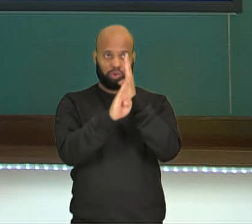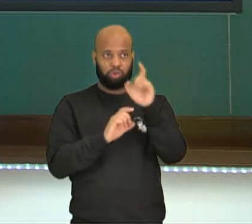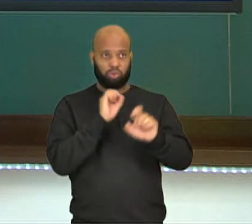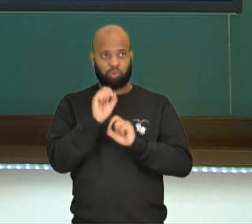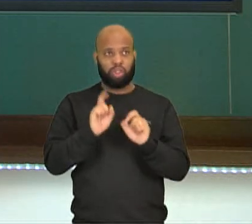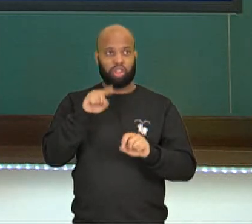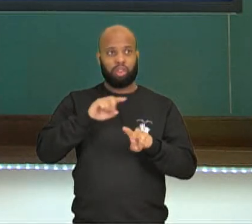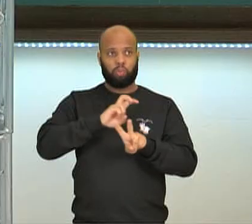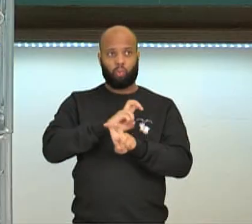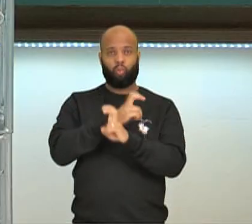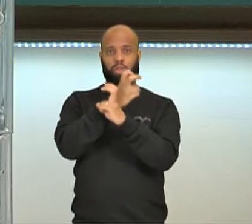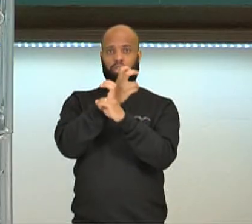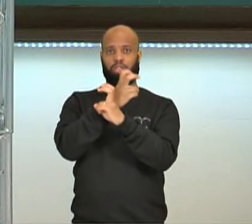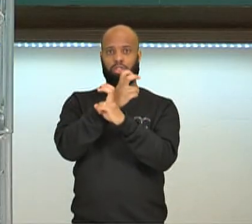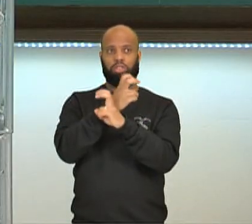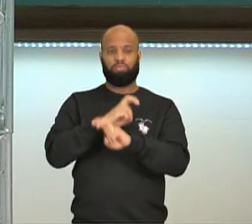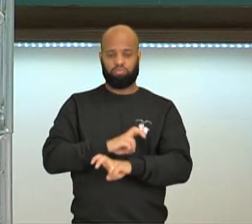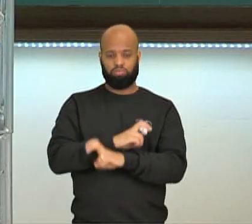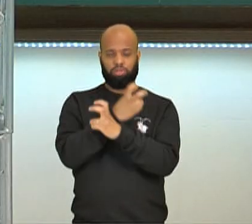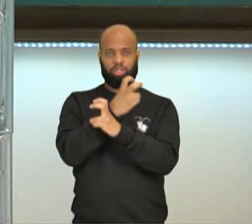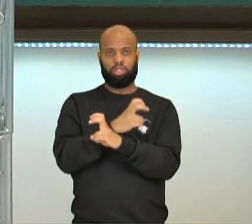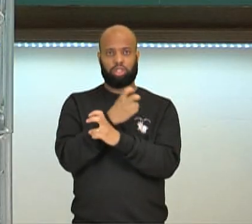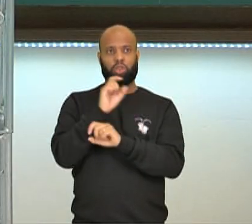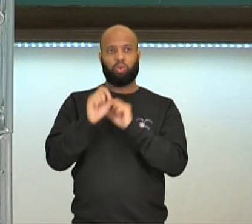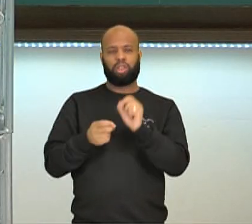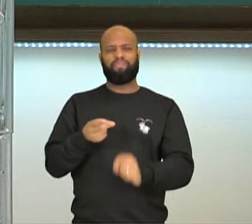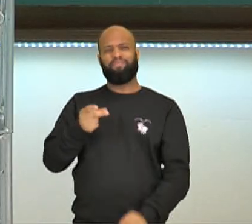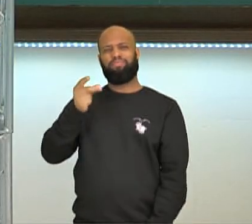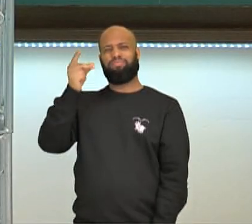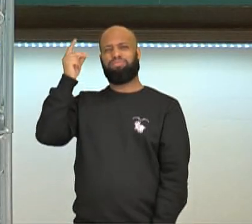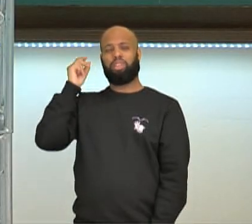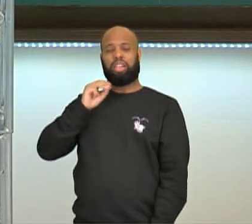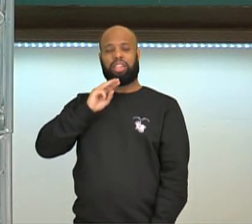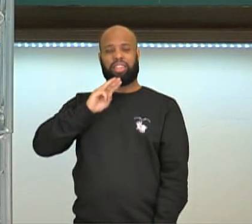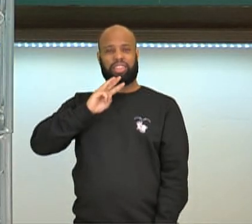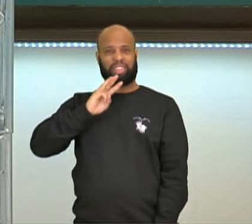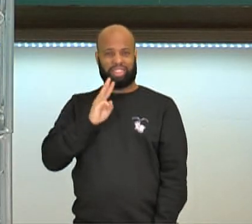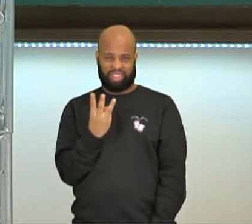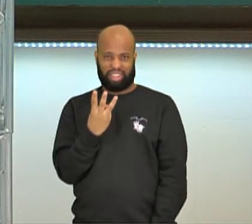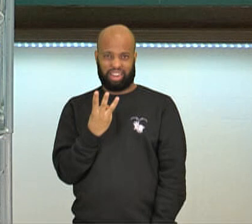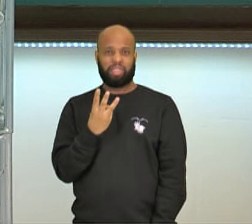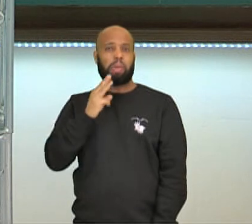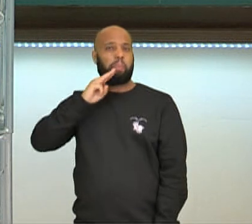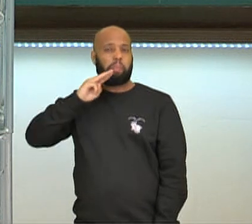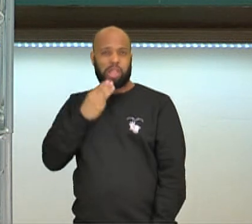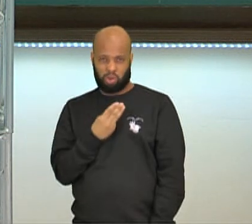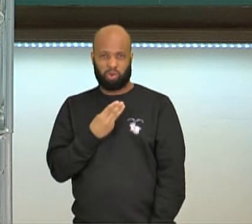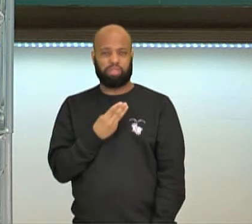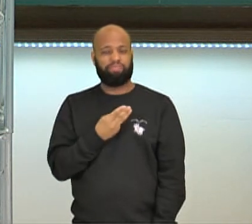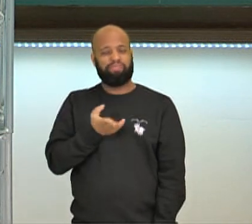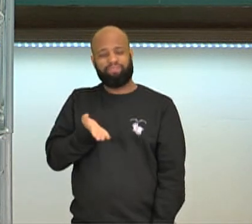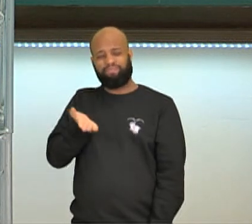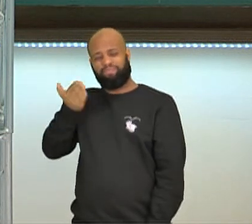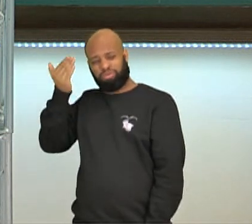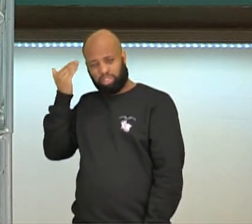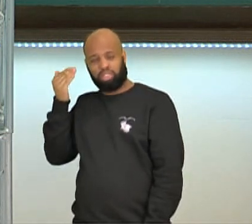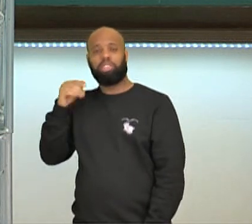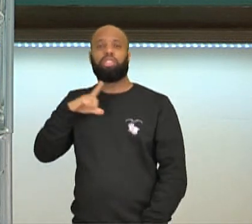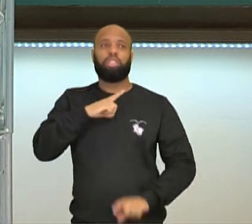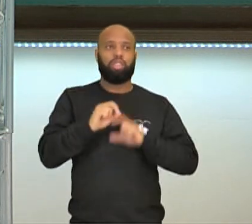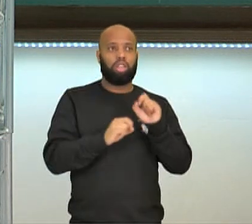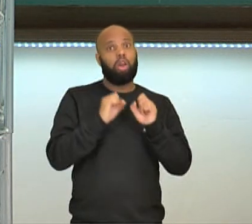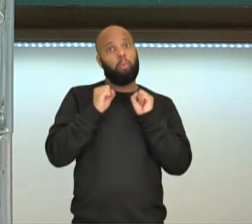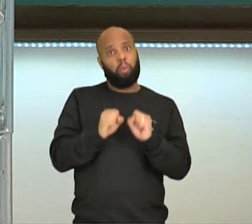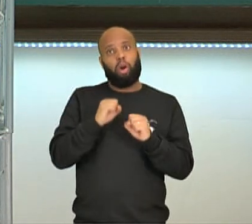o esqueleto da Australopithecus mais antigo, de 3 milhões e 200 mil. Porém, digamos que amanhã tem um